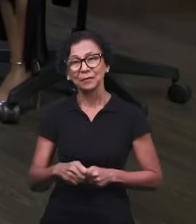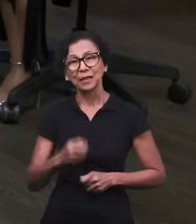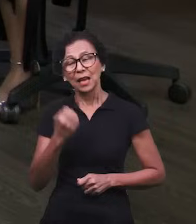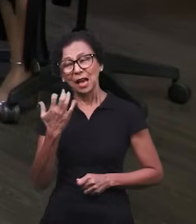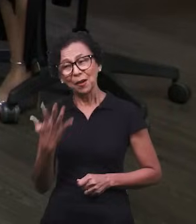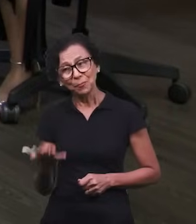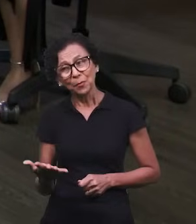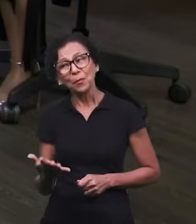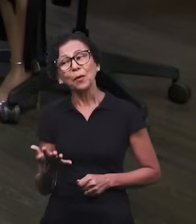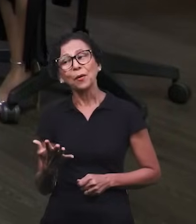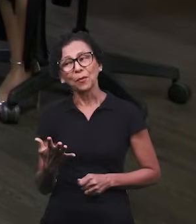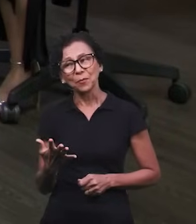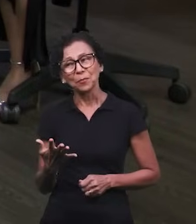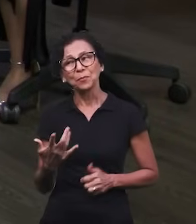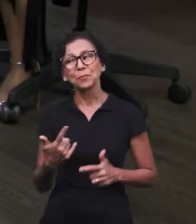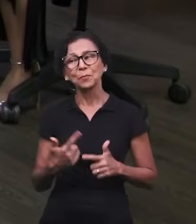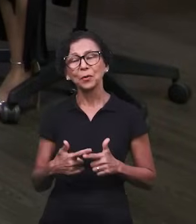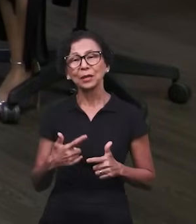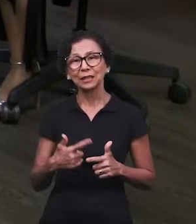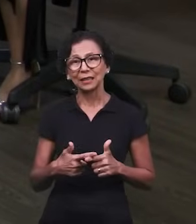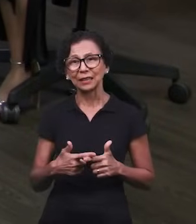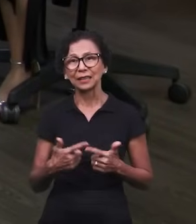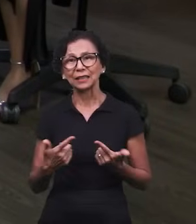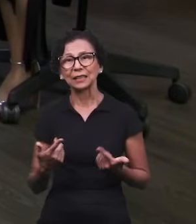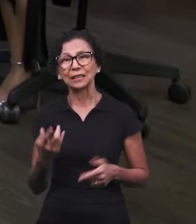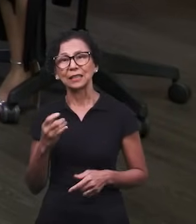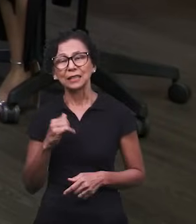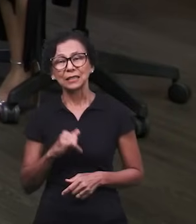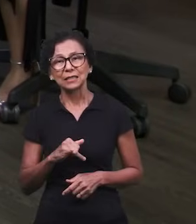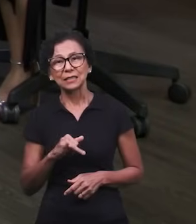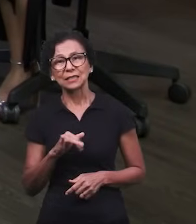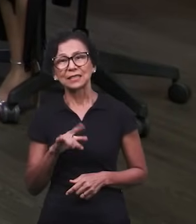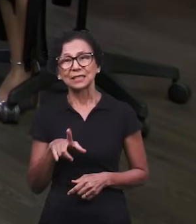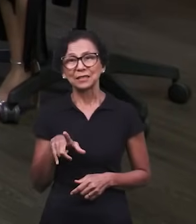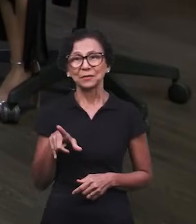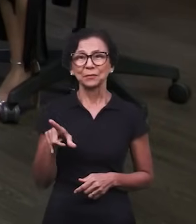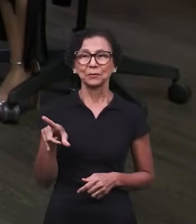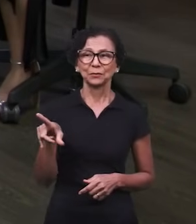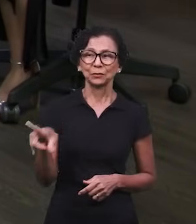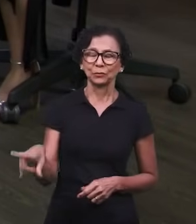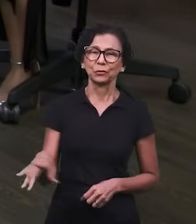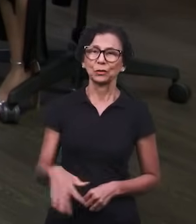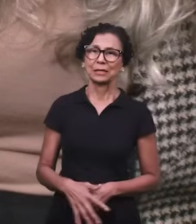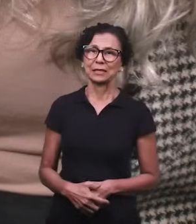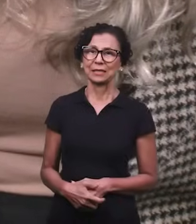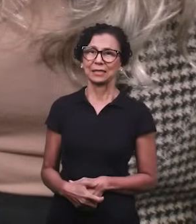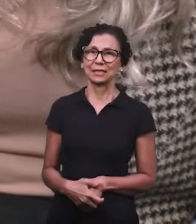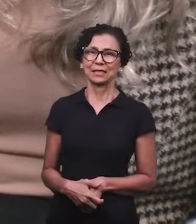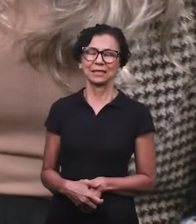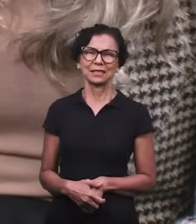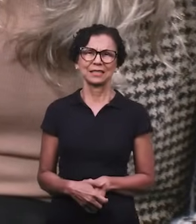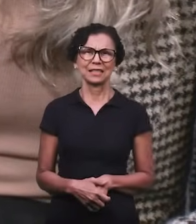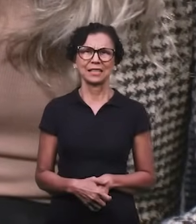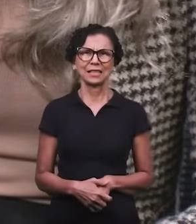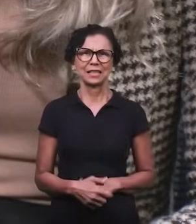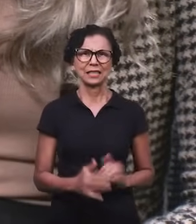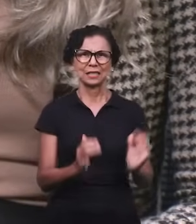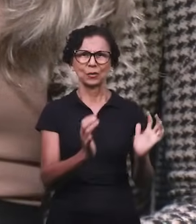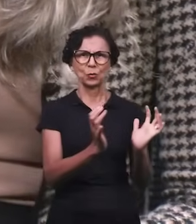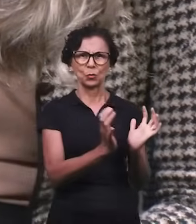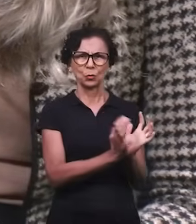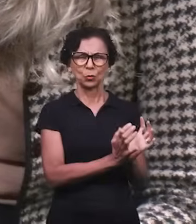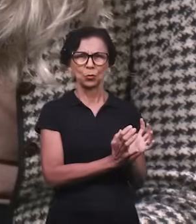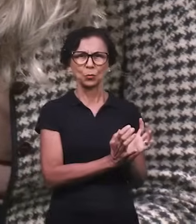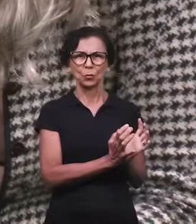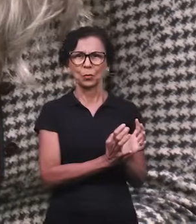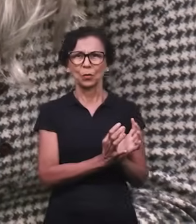algo agradável, mas é um bom sinal, porque quando você é extremamente aceito com todas as suas práticas em grupos